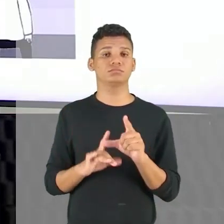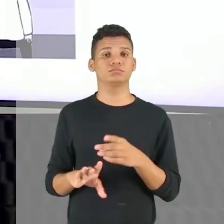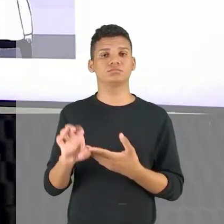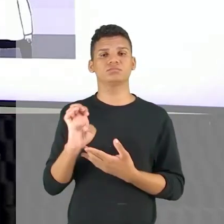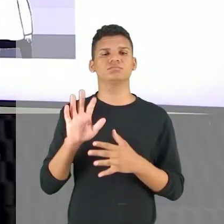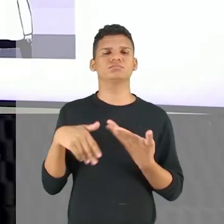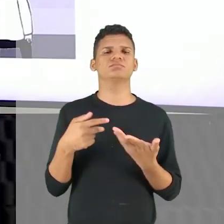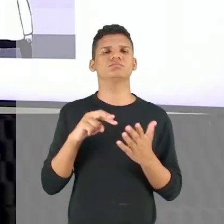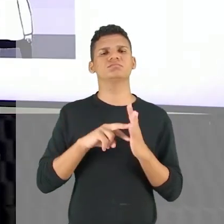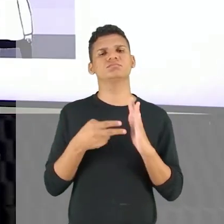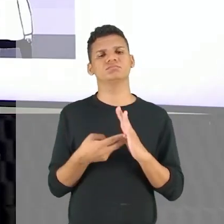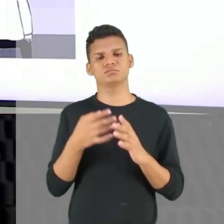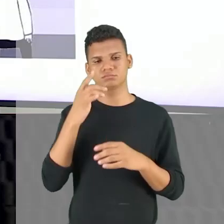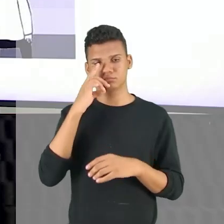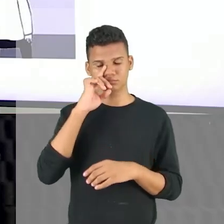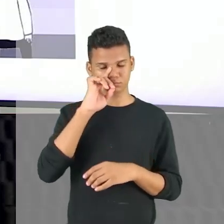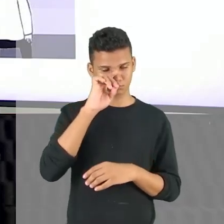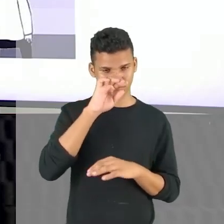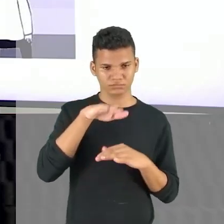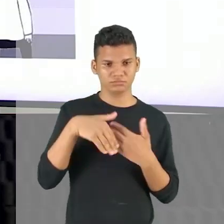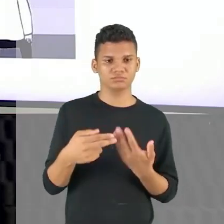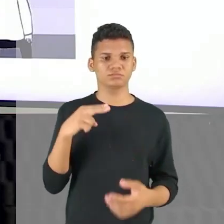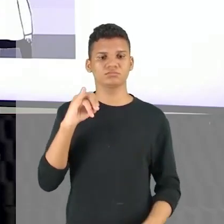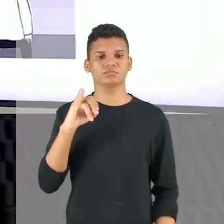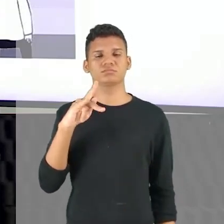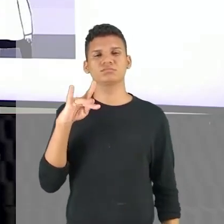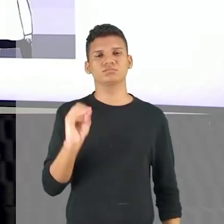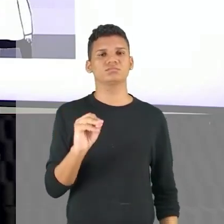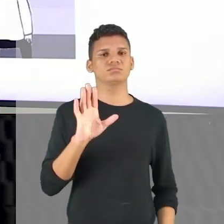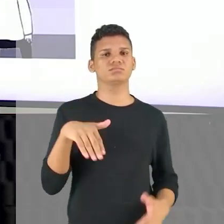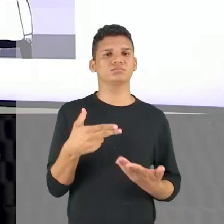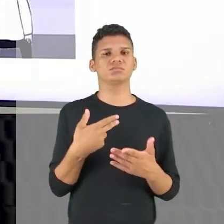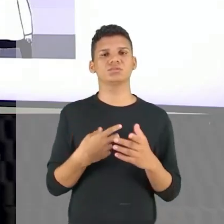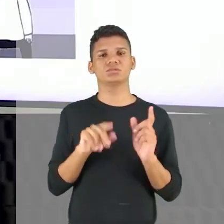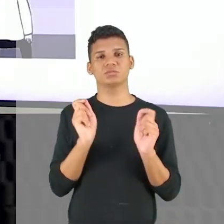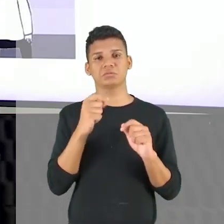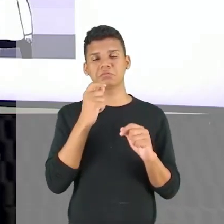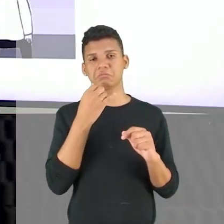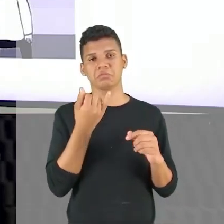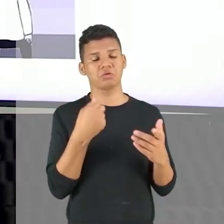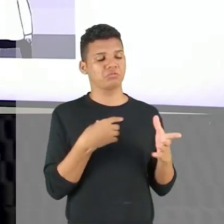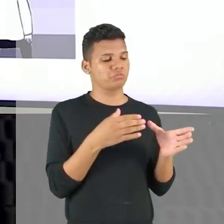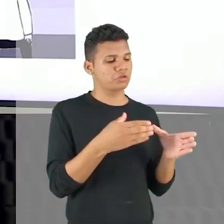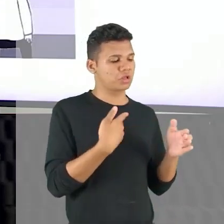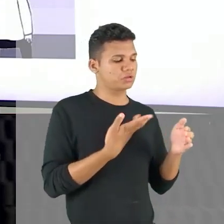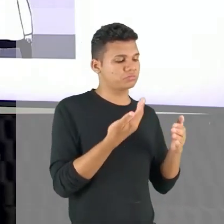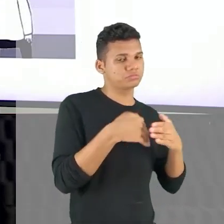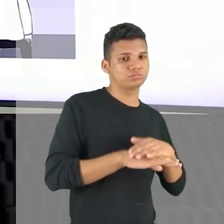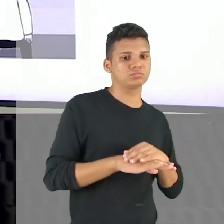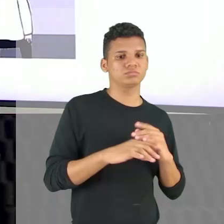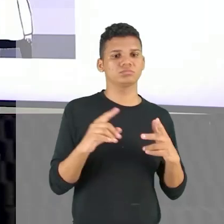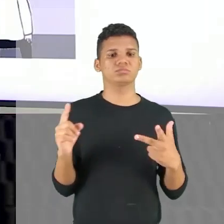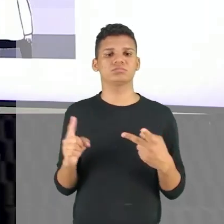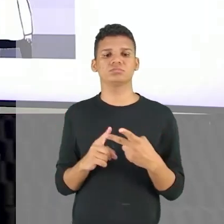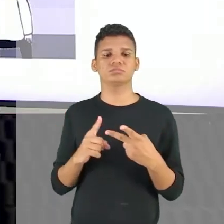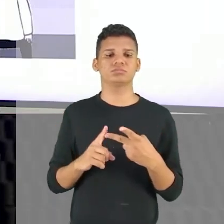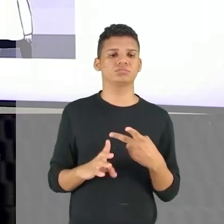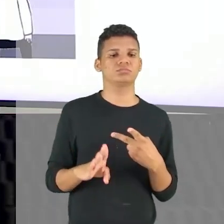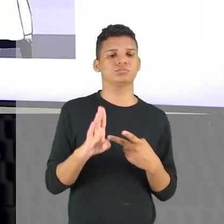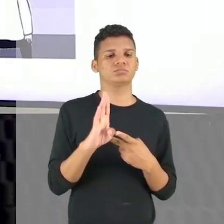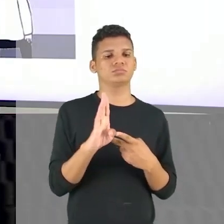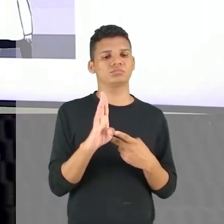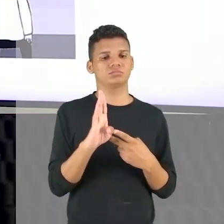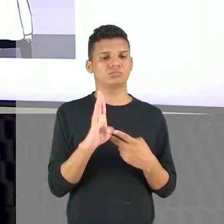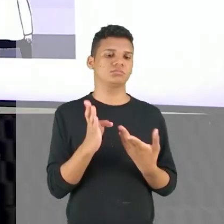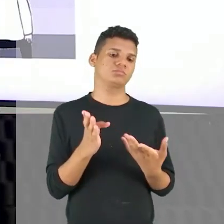essas palavras? Nicho, a brecha, né? Um pequeno lugar ali que você se enfia. Cueva, caverna. Morada,